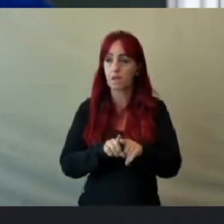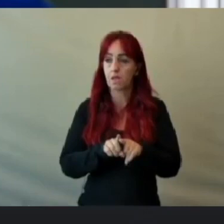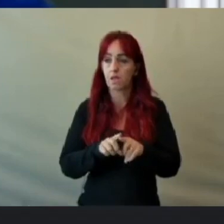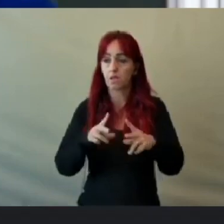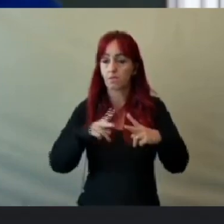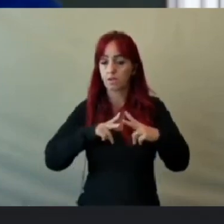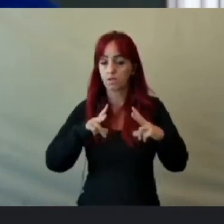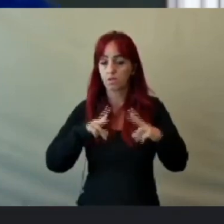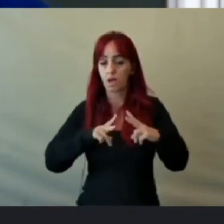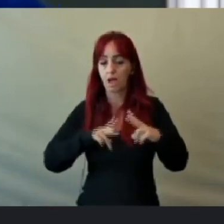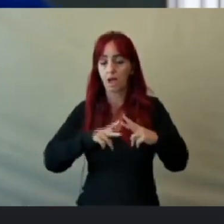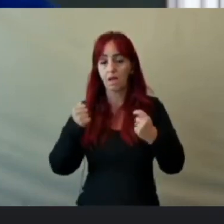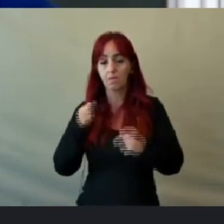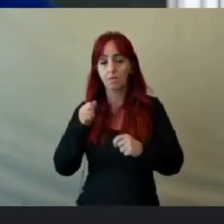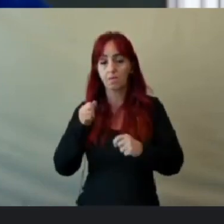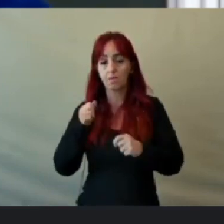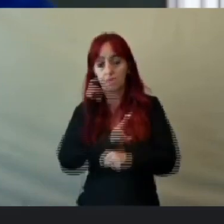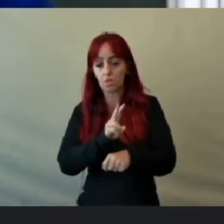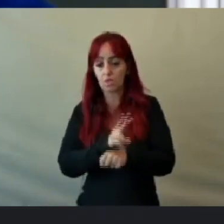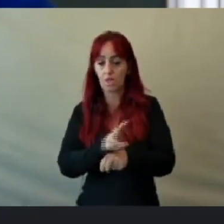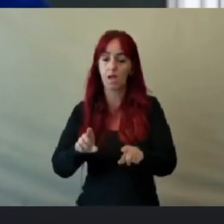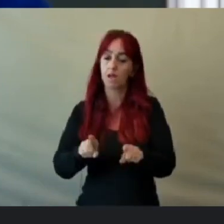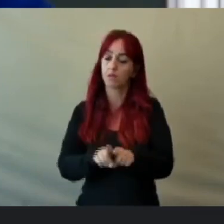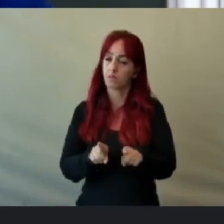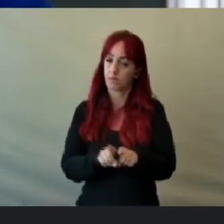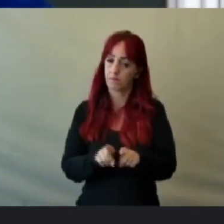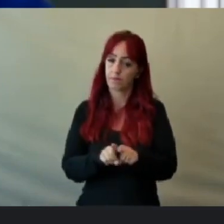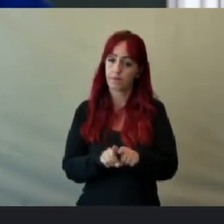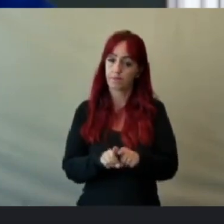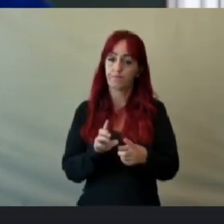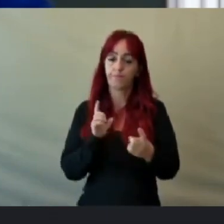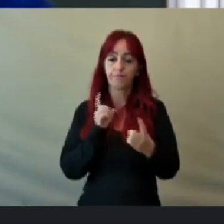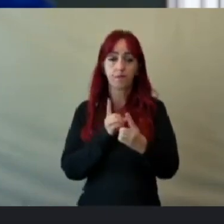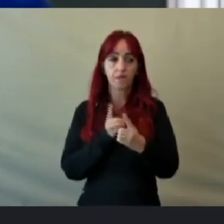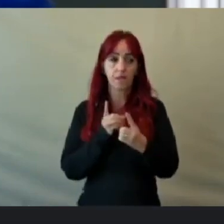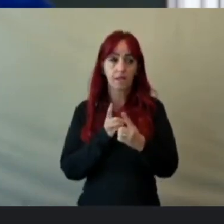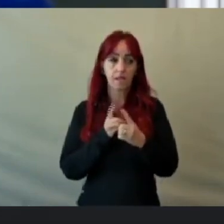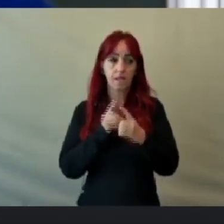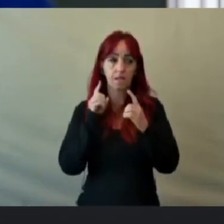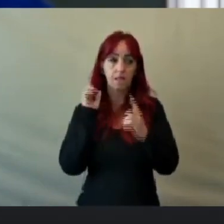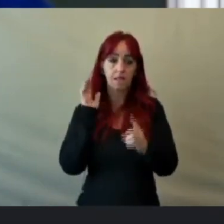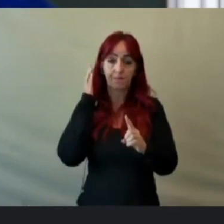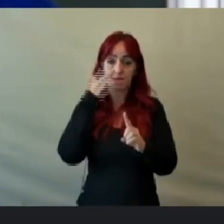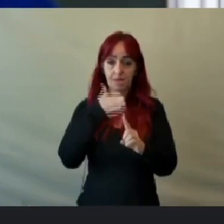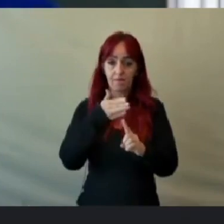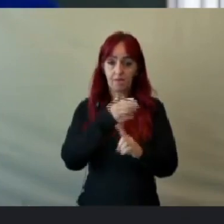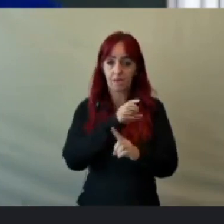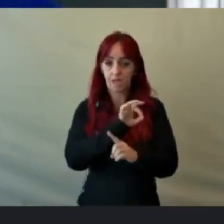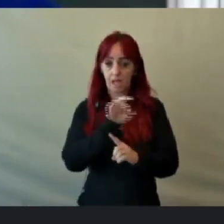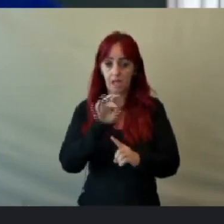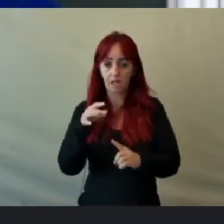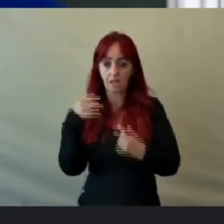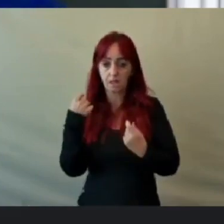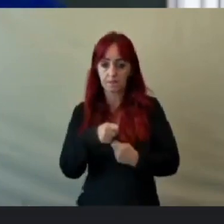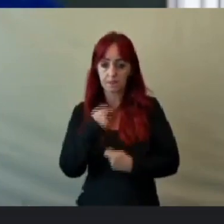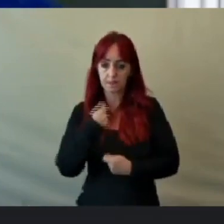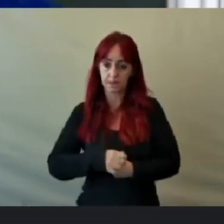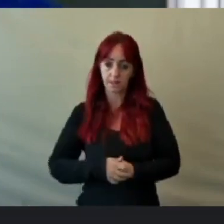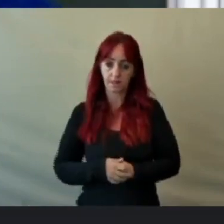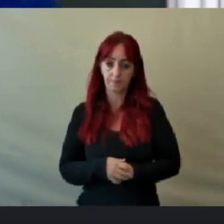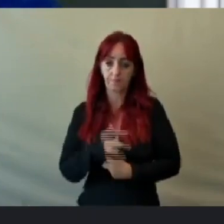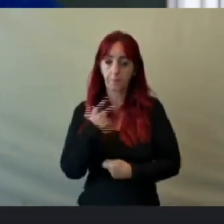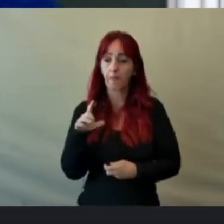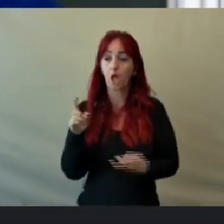também que atendam de maneira muito específica cada necessidade outro ponto que nos chama a atenção